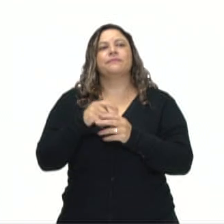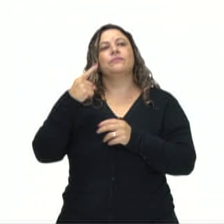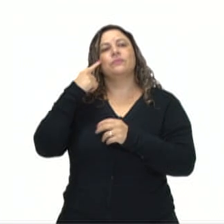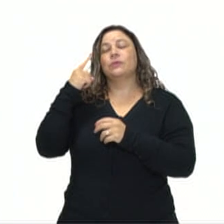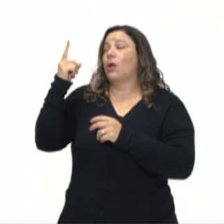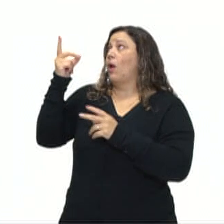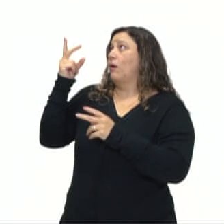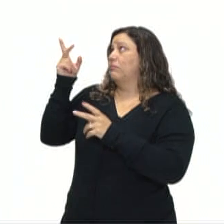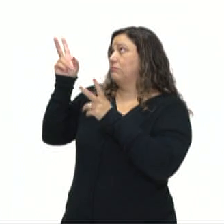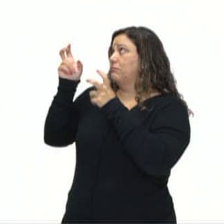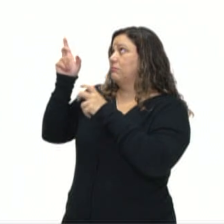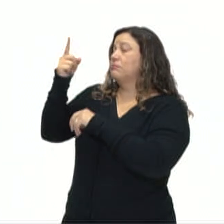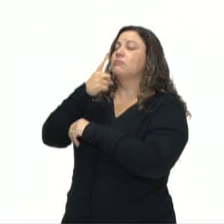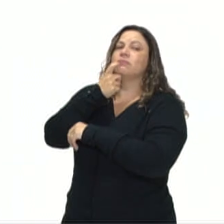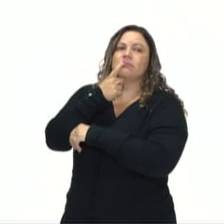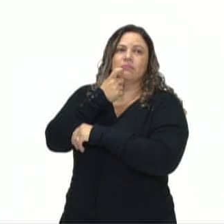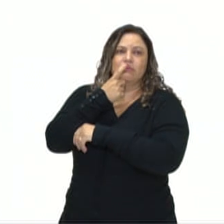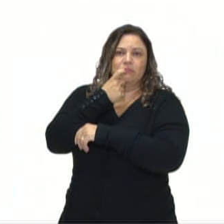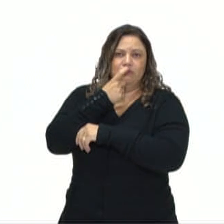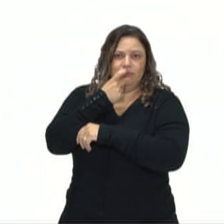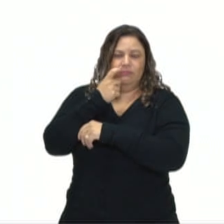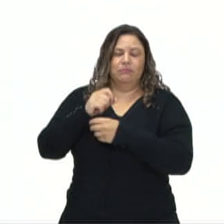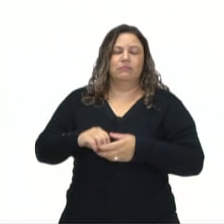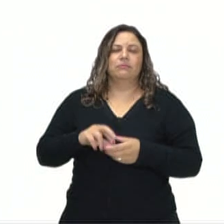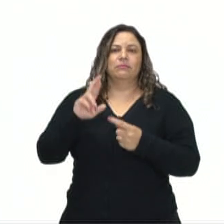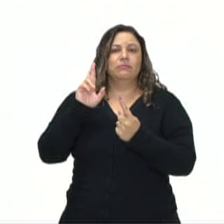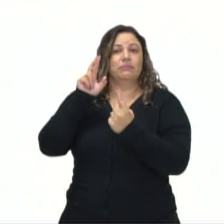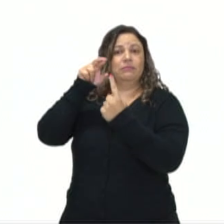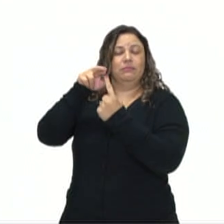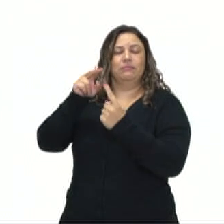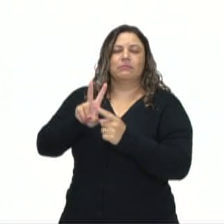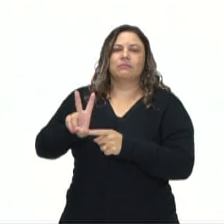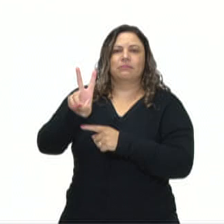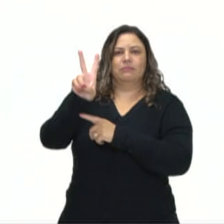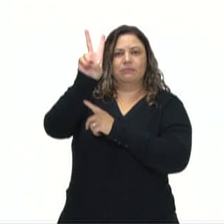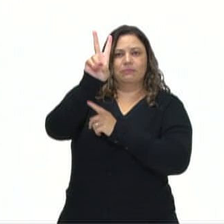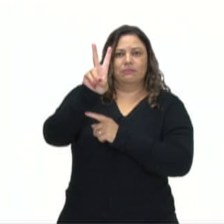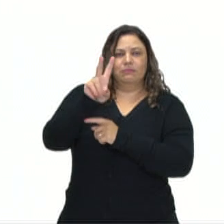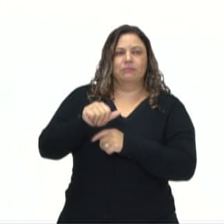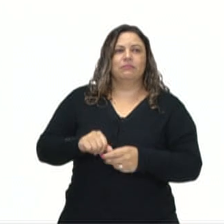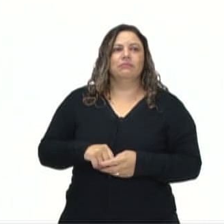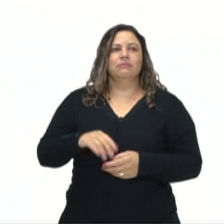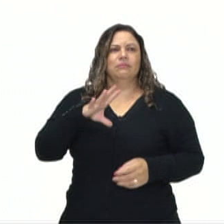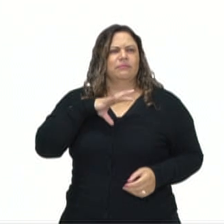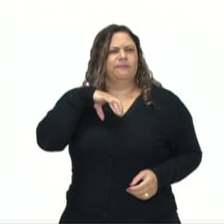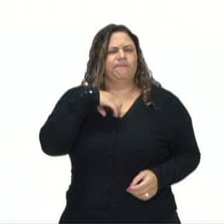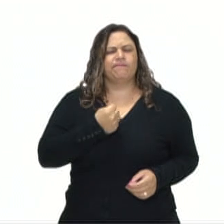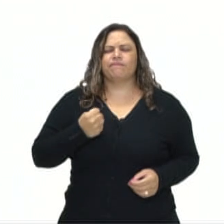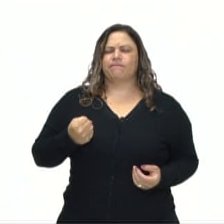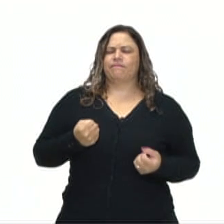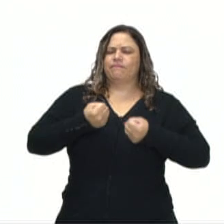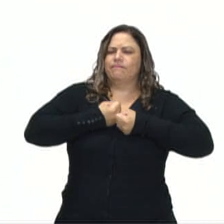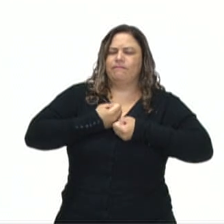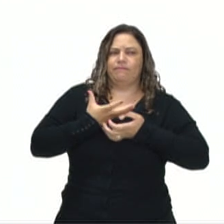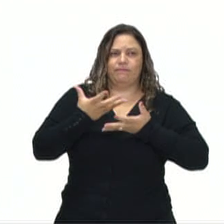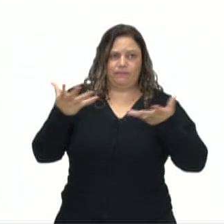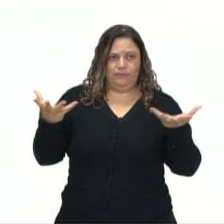de vermelho, temos as palavras que representam virtudes. Coragem,